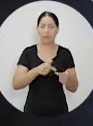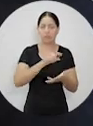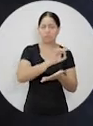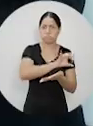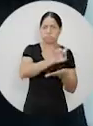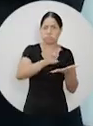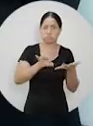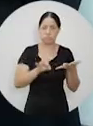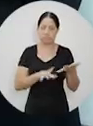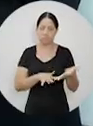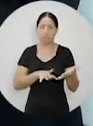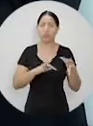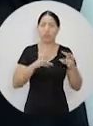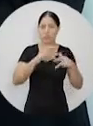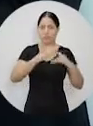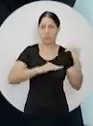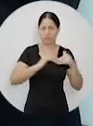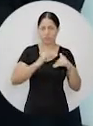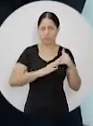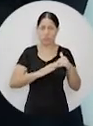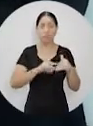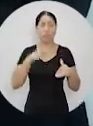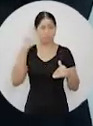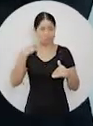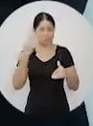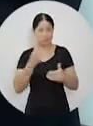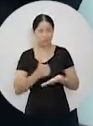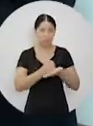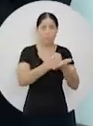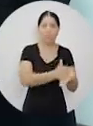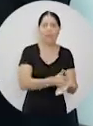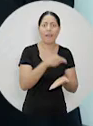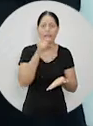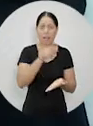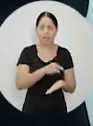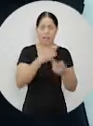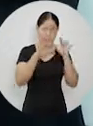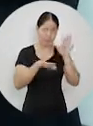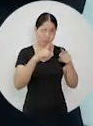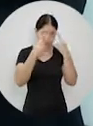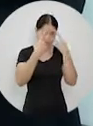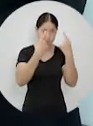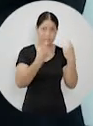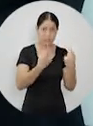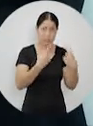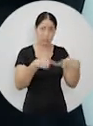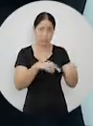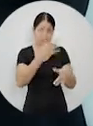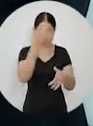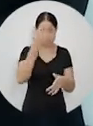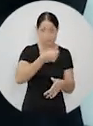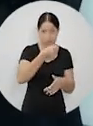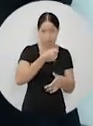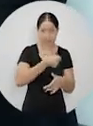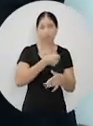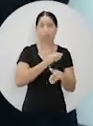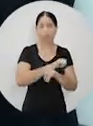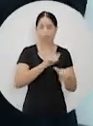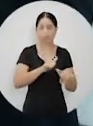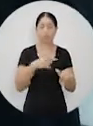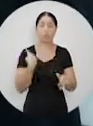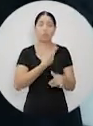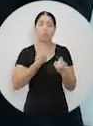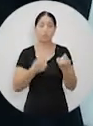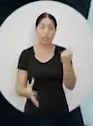desenvolvem as suas atividades para que eles possam acompanhar eventuais processos, eventuais violências contra jornalistas. A gente está